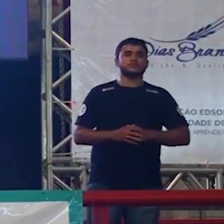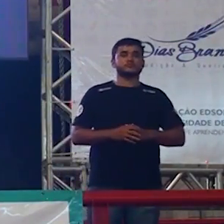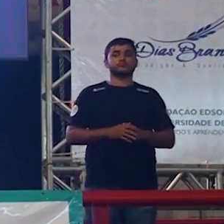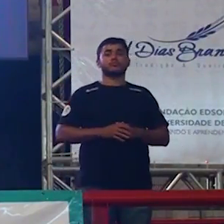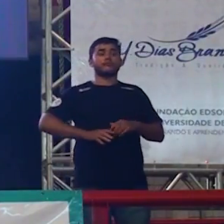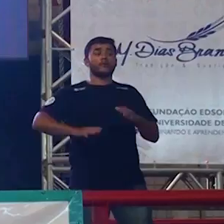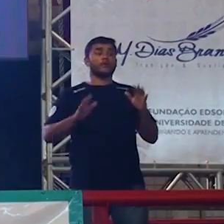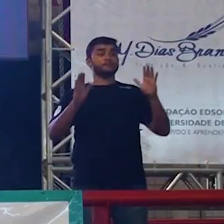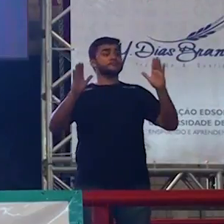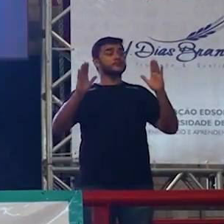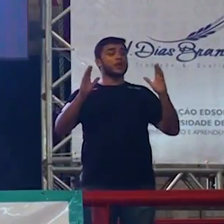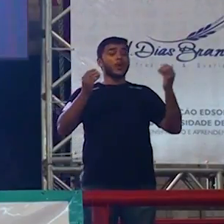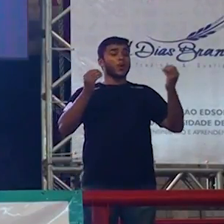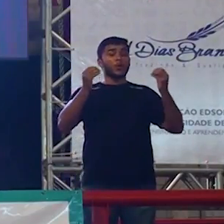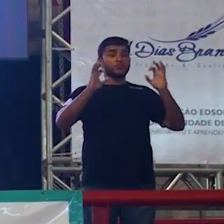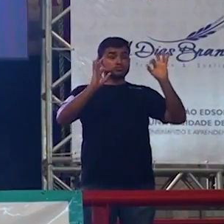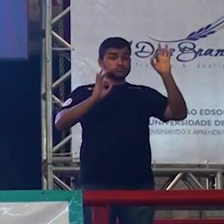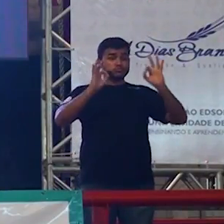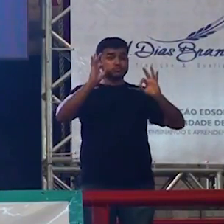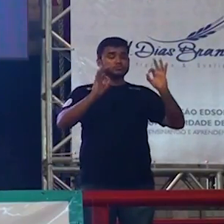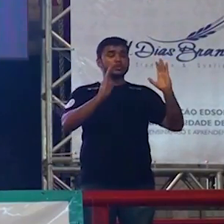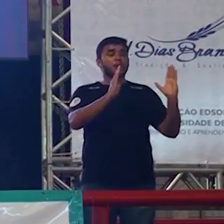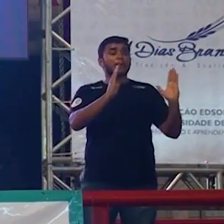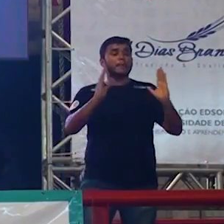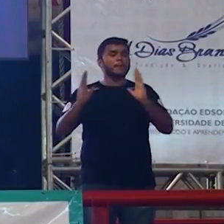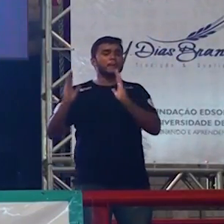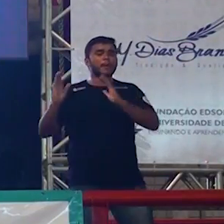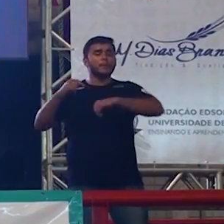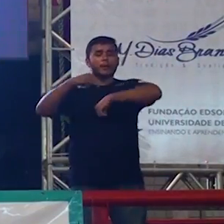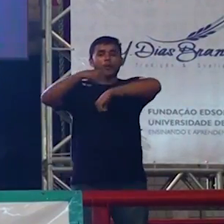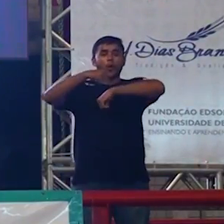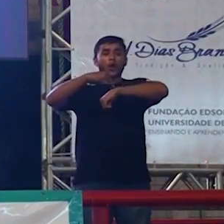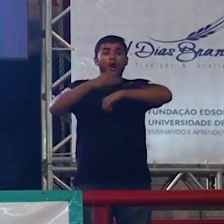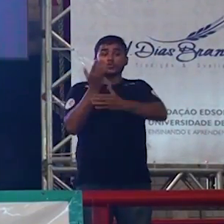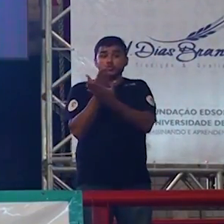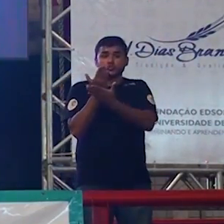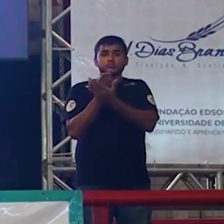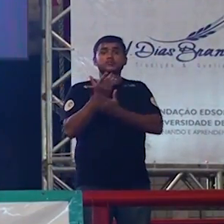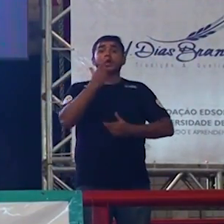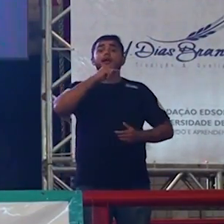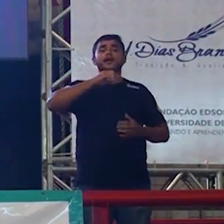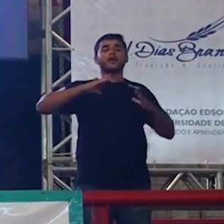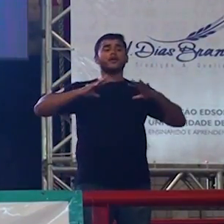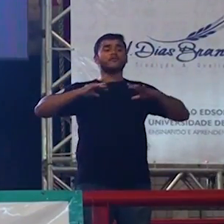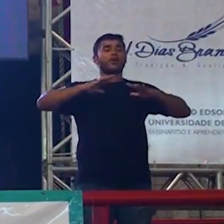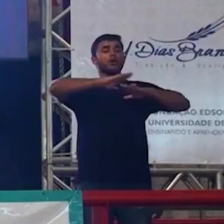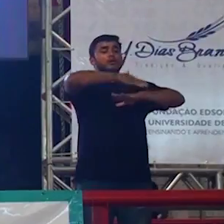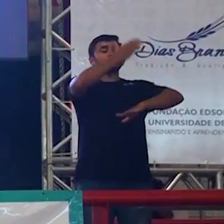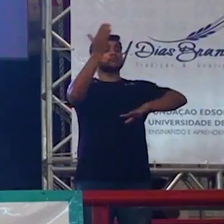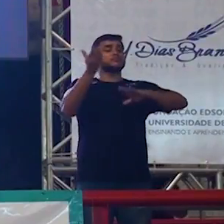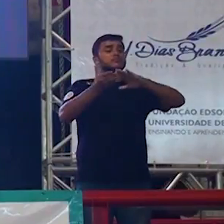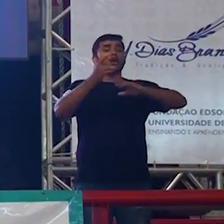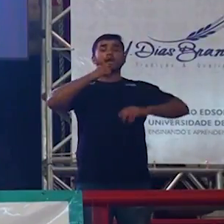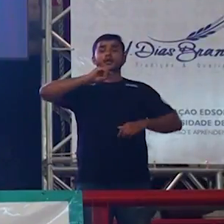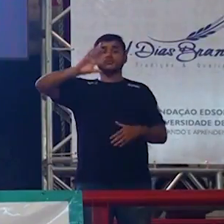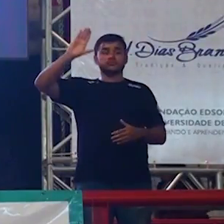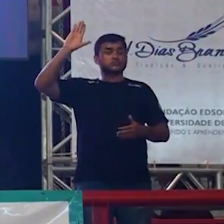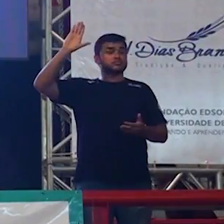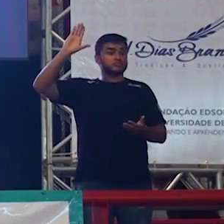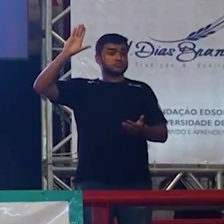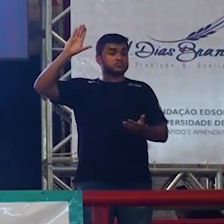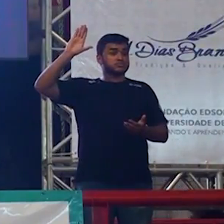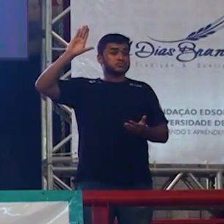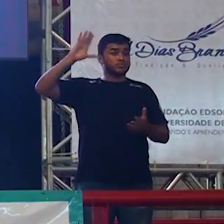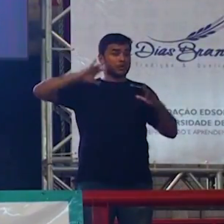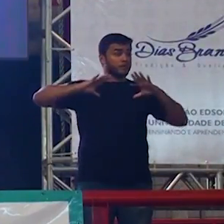Primeira pergunta: quem aqui tem o dia todo disponível para estudar? Levanta a mão. Dia todo. Dia todinho.